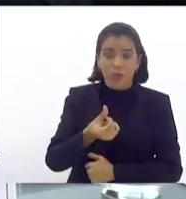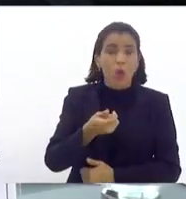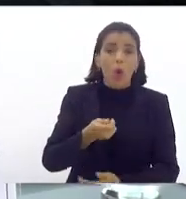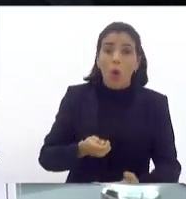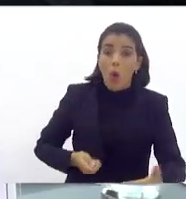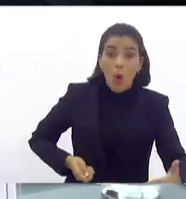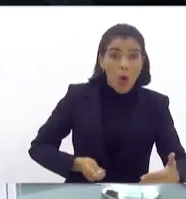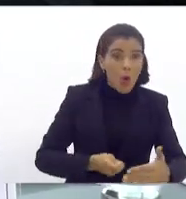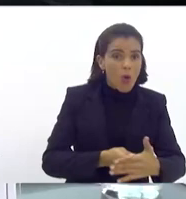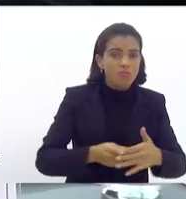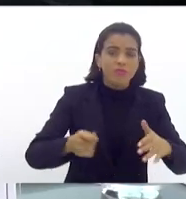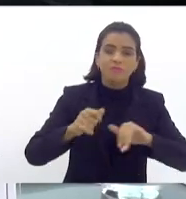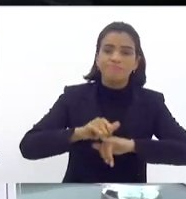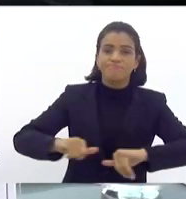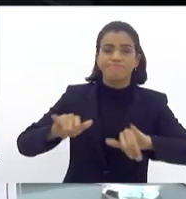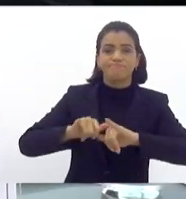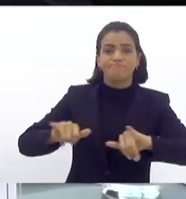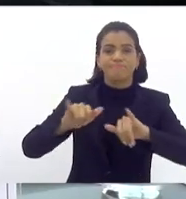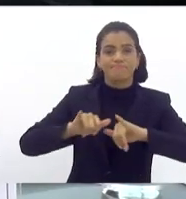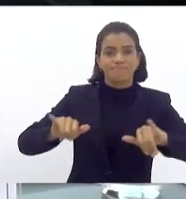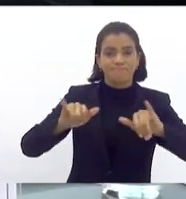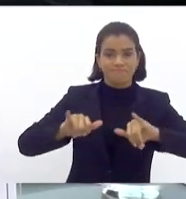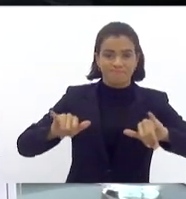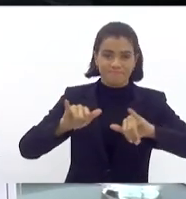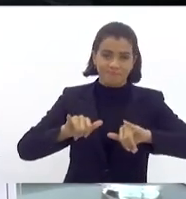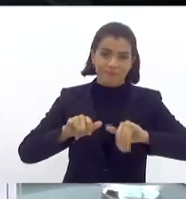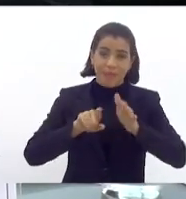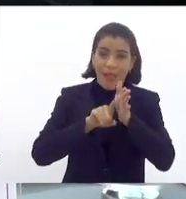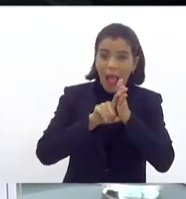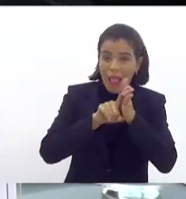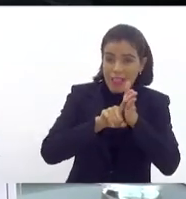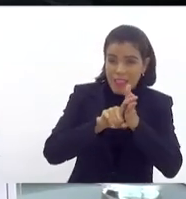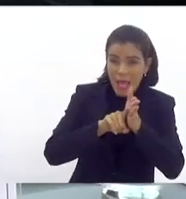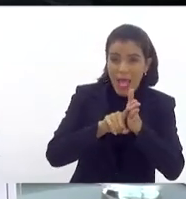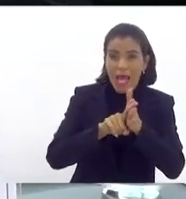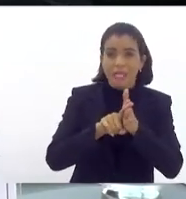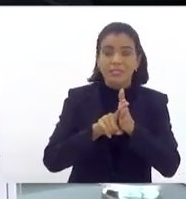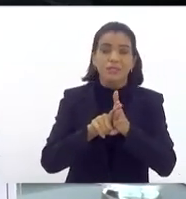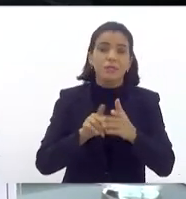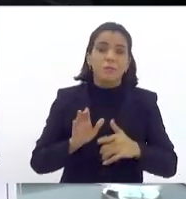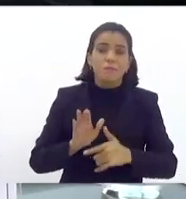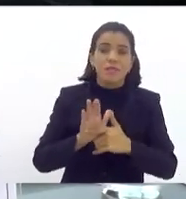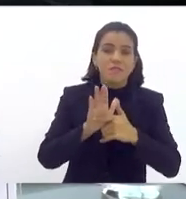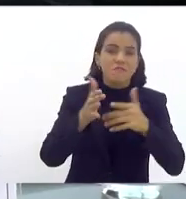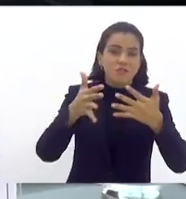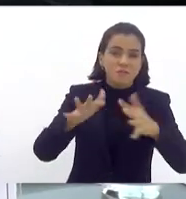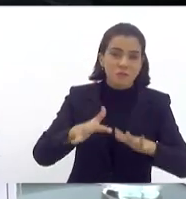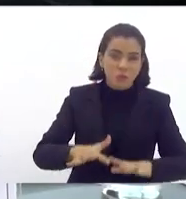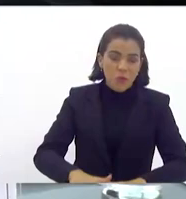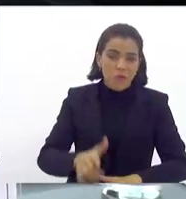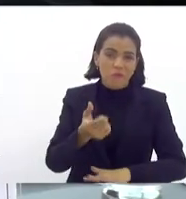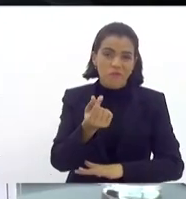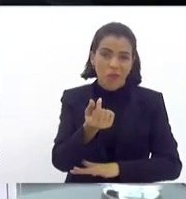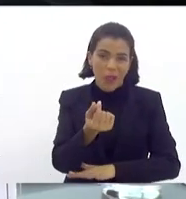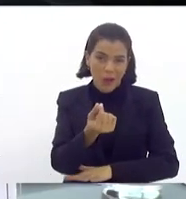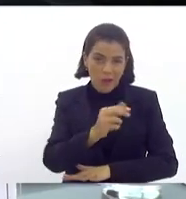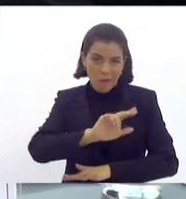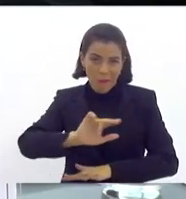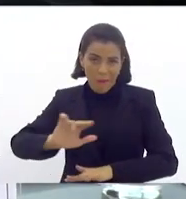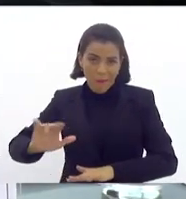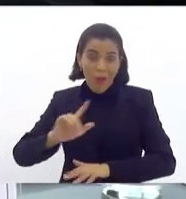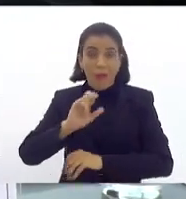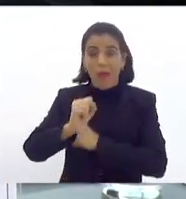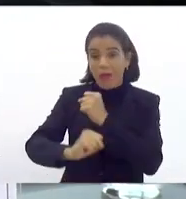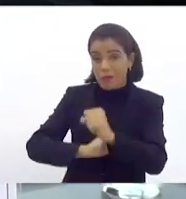obriga a publicização das análises dos benefícios fiscais obrigatórias a serem feitas